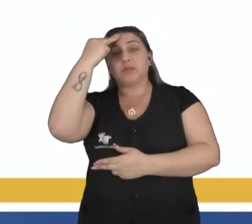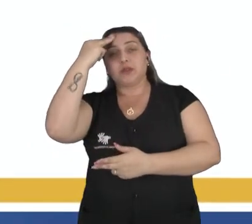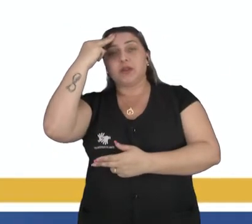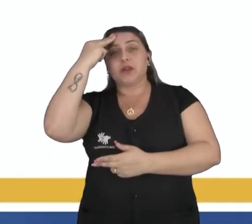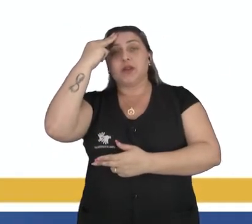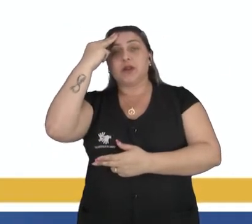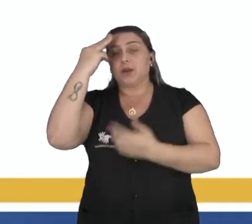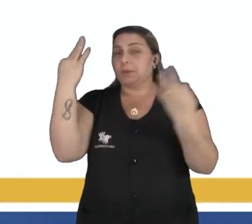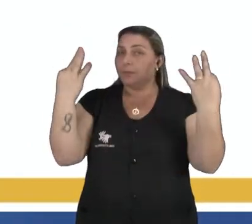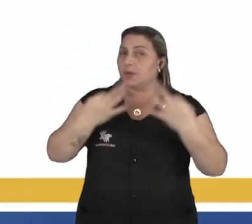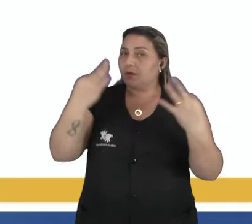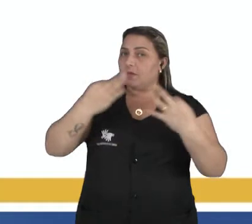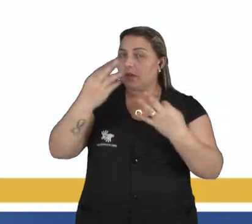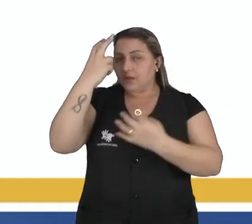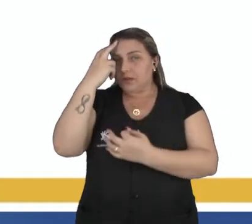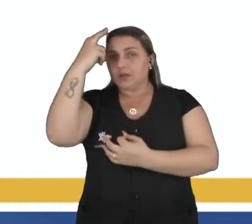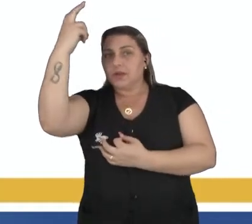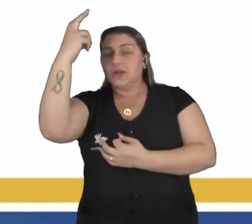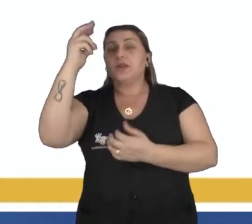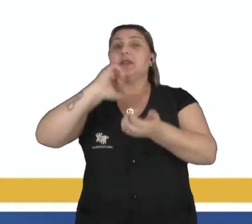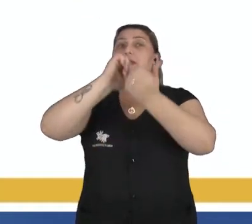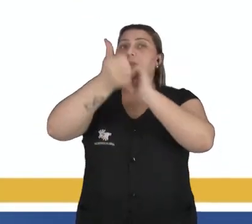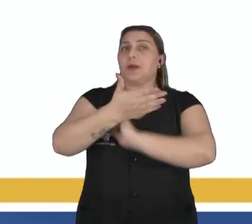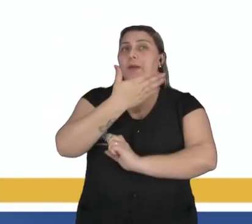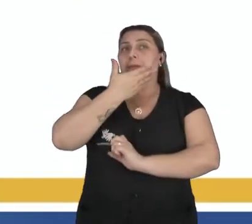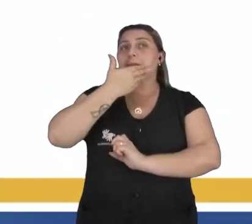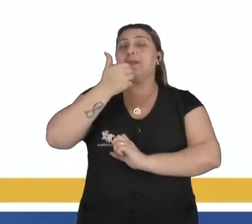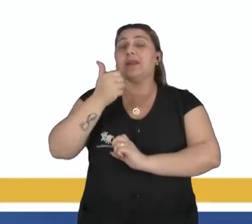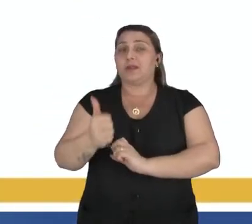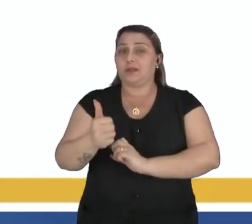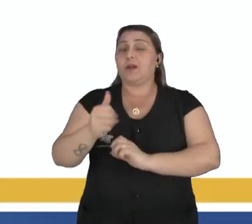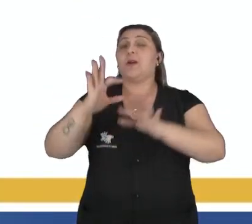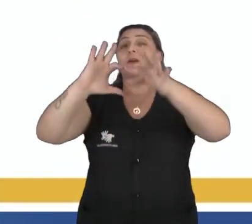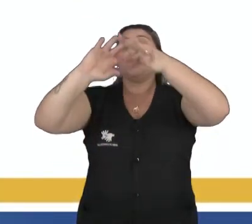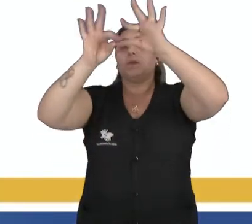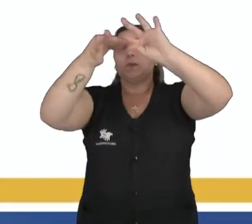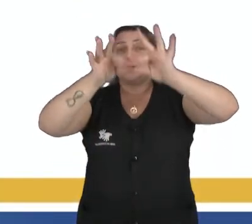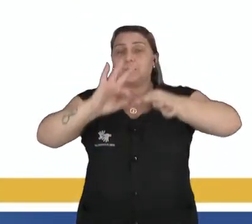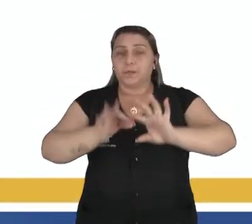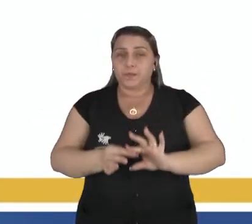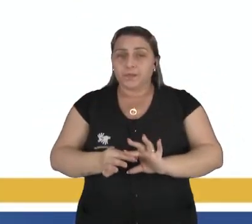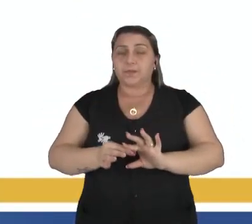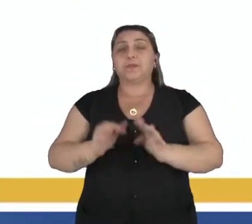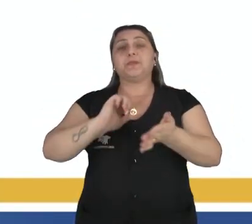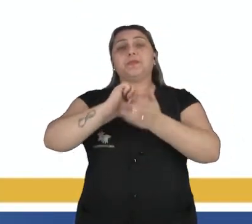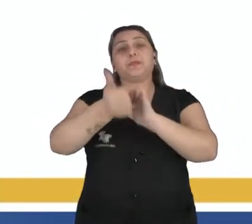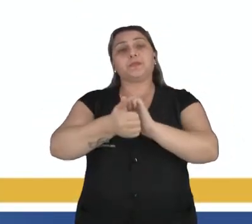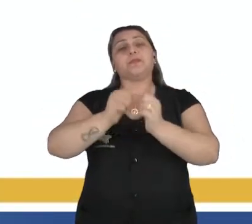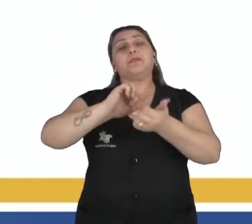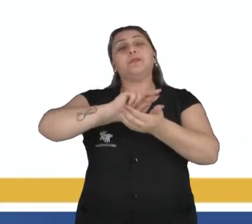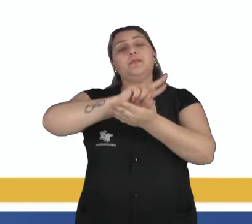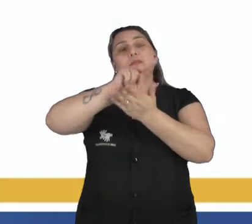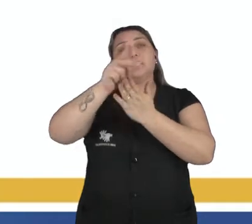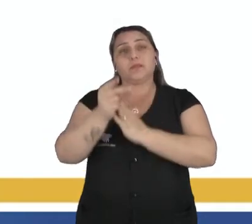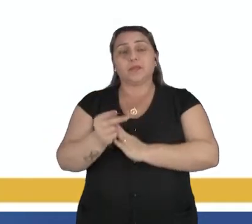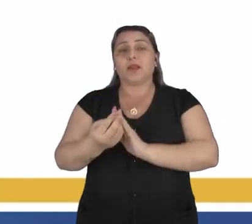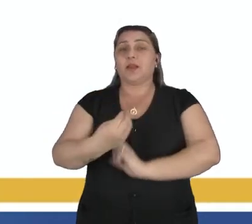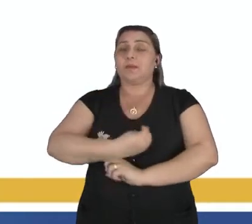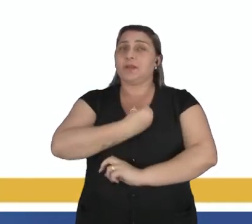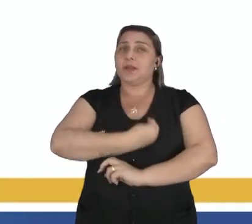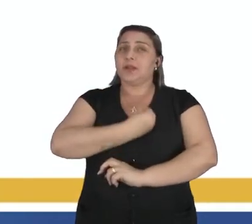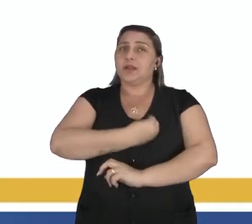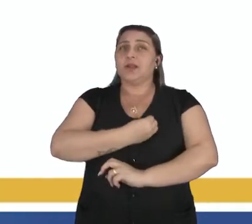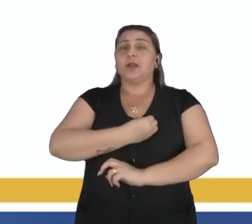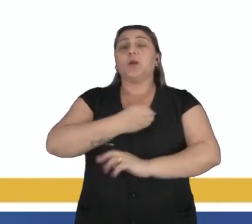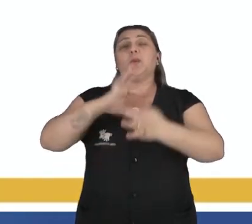brilhante, né? Esporte que melhor retrata esse lema olímpico O atletismo marca a presença desde a primeira edição